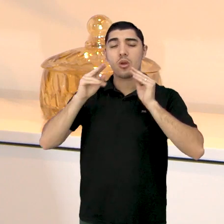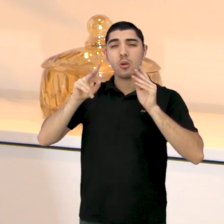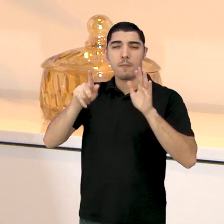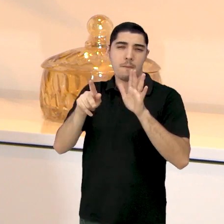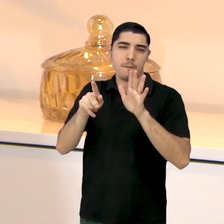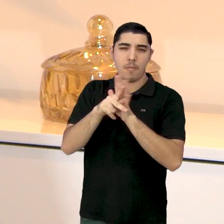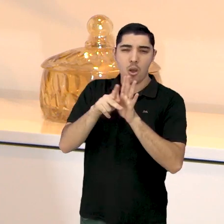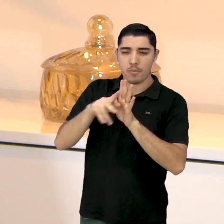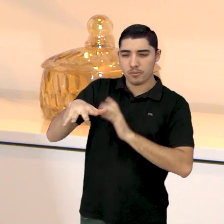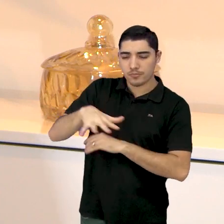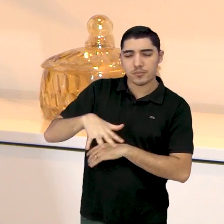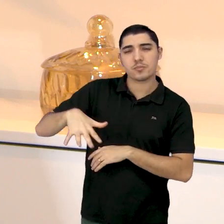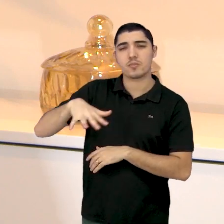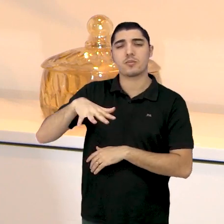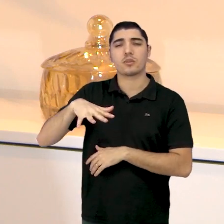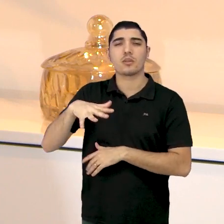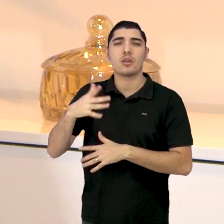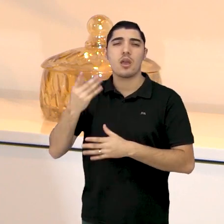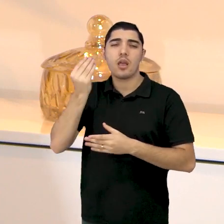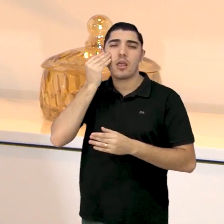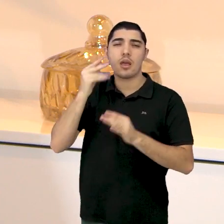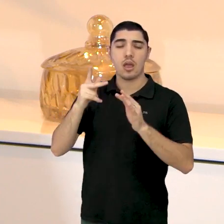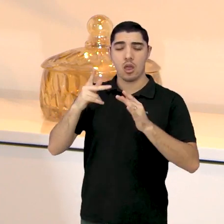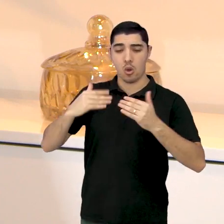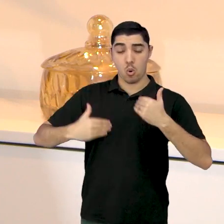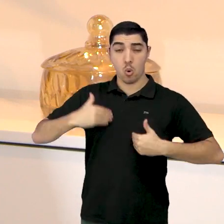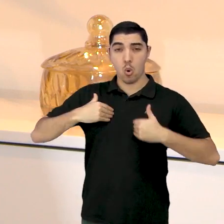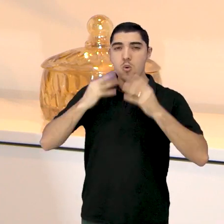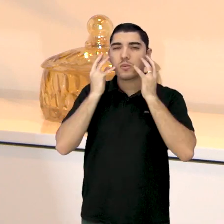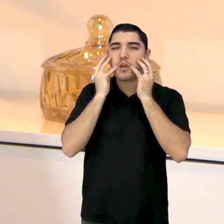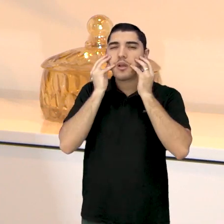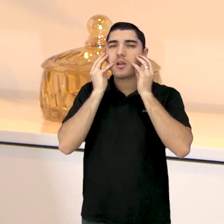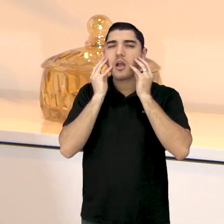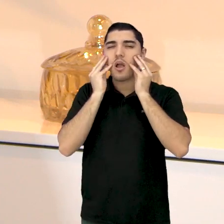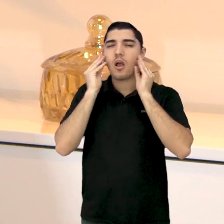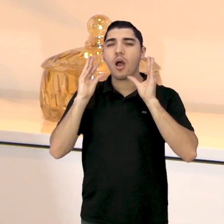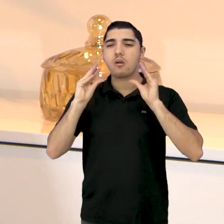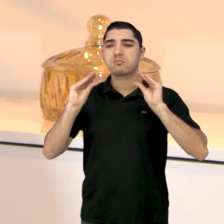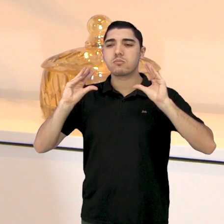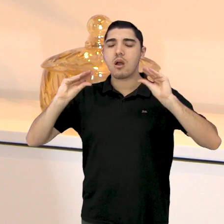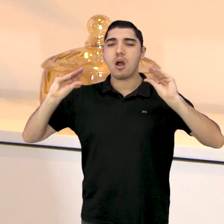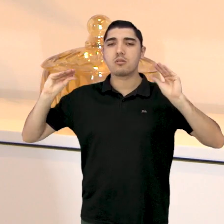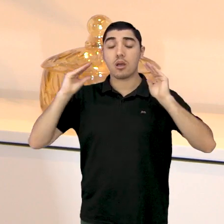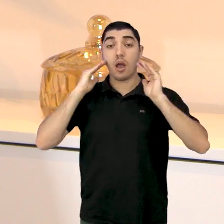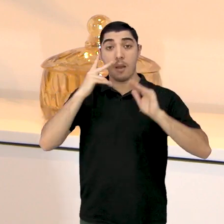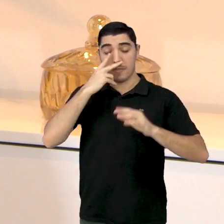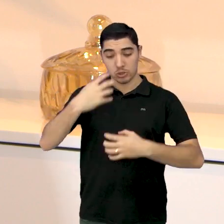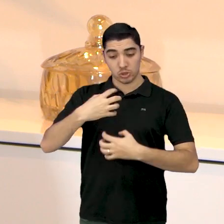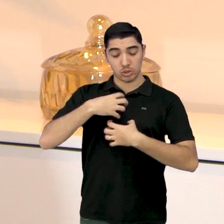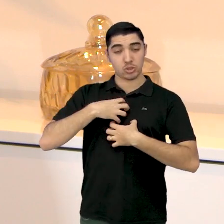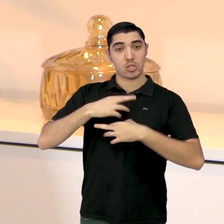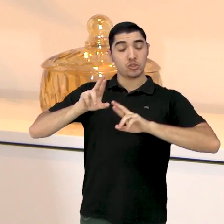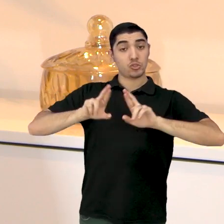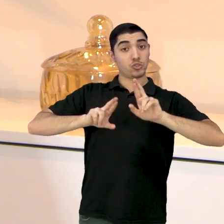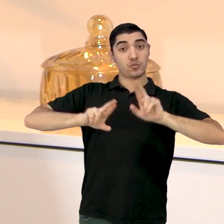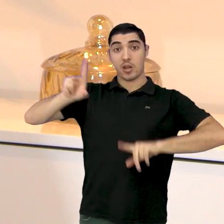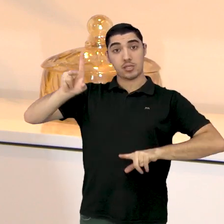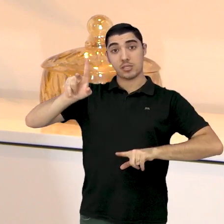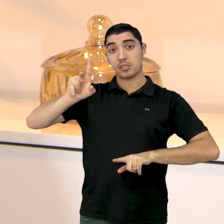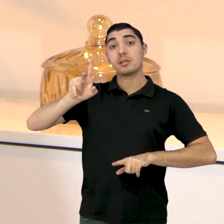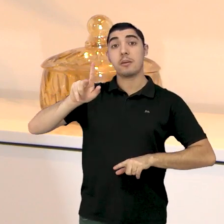estímulo de colágeno, né, que fez um diferencial muito grande, principalmente nas maçãs do